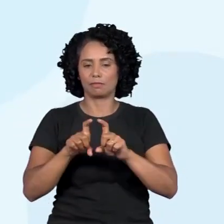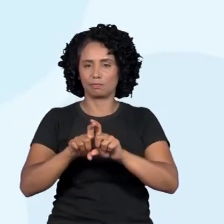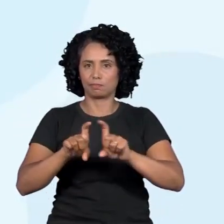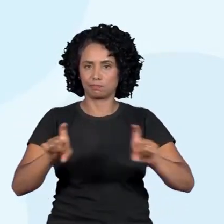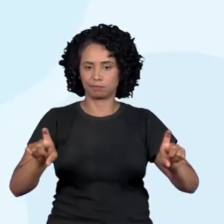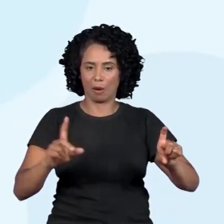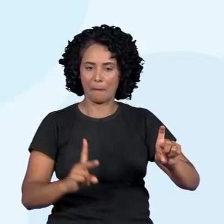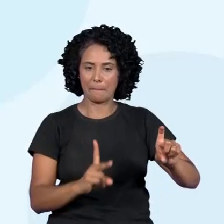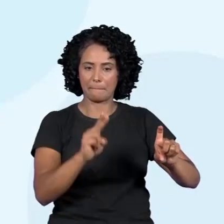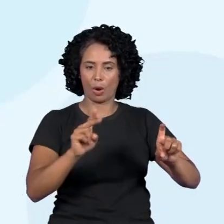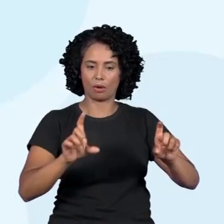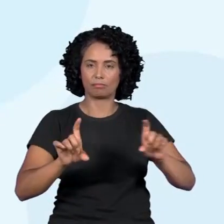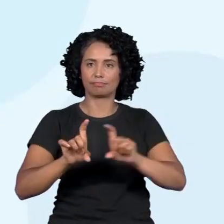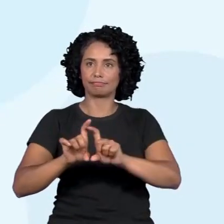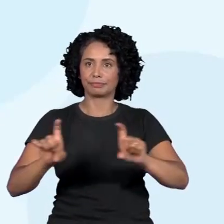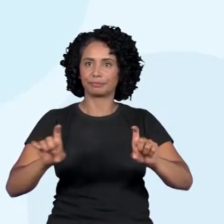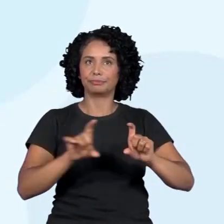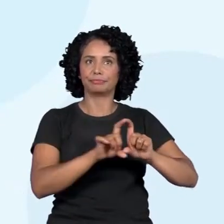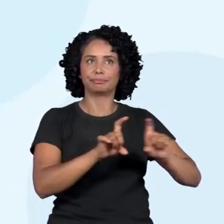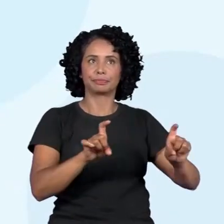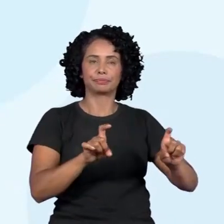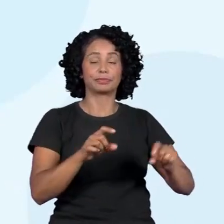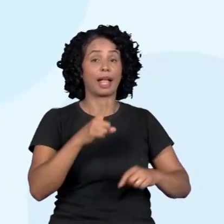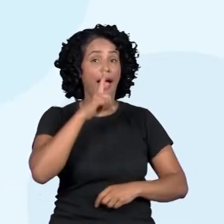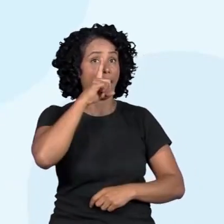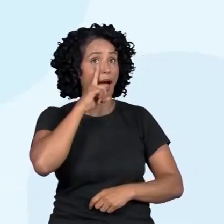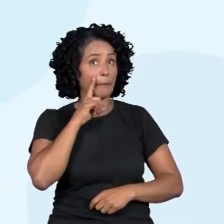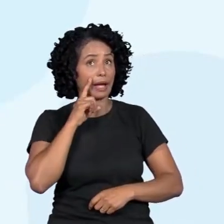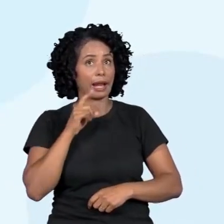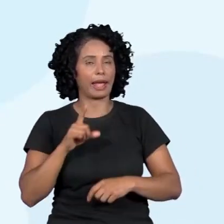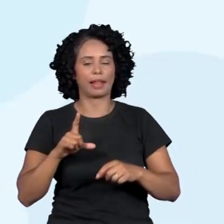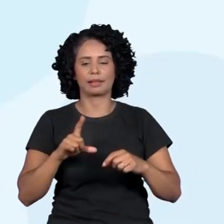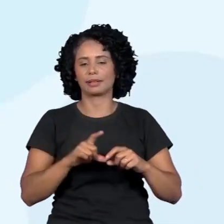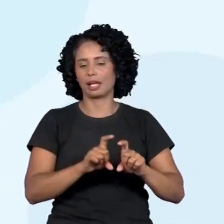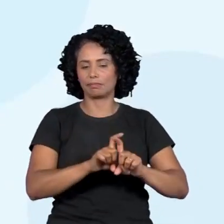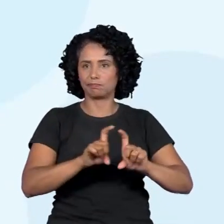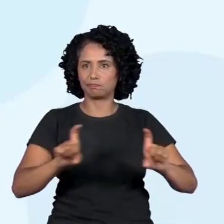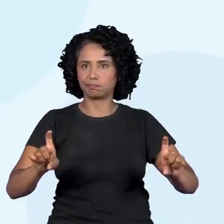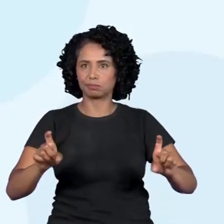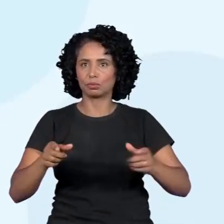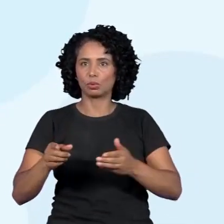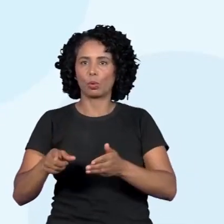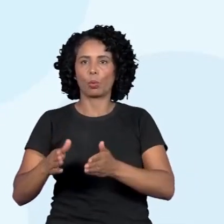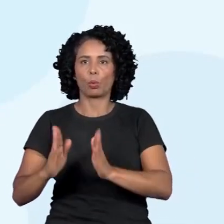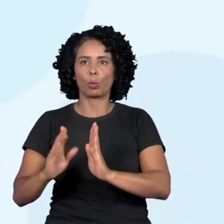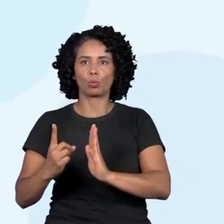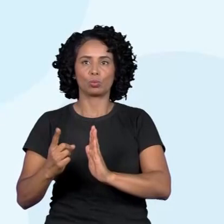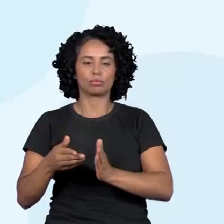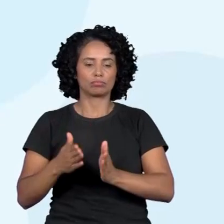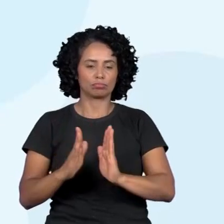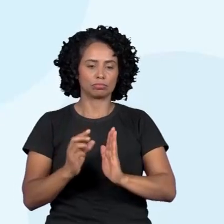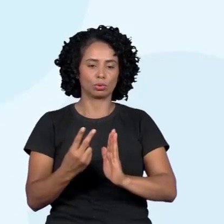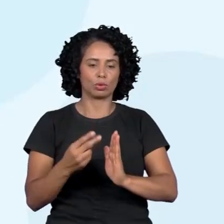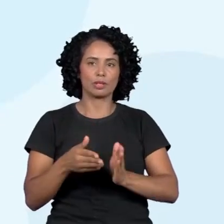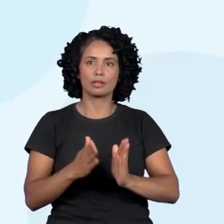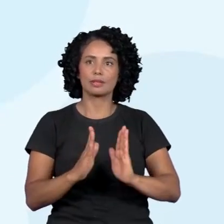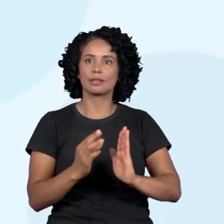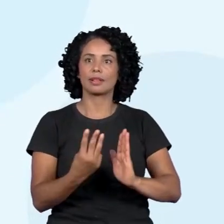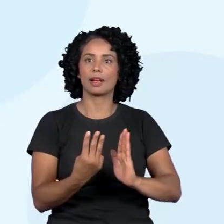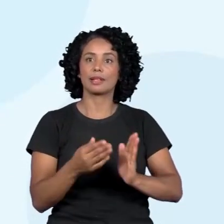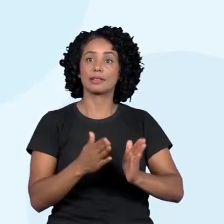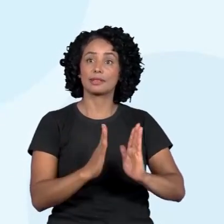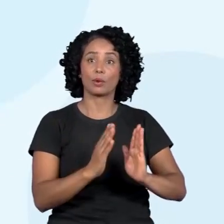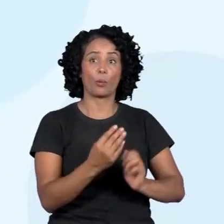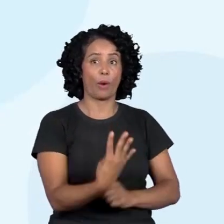né? Dividida em 4 partes, 1 inteiro, e a tira verde são dividida em 8 partes,